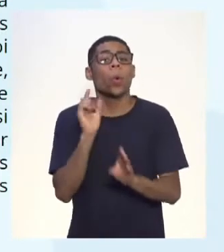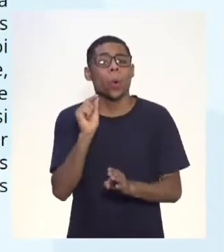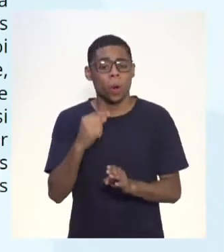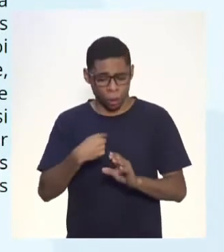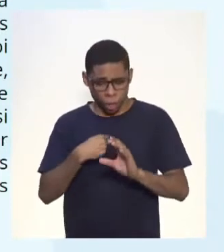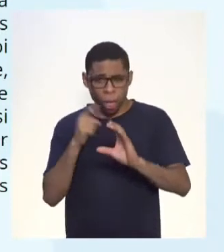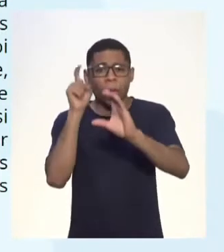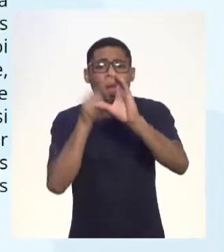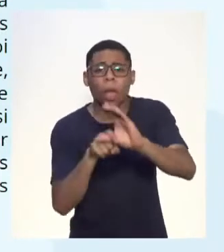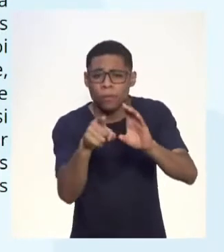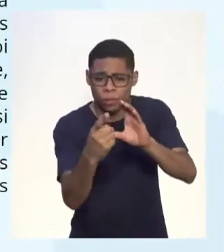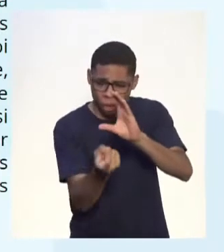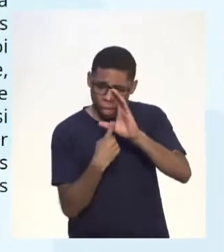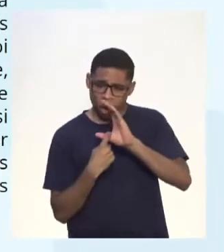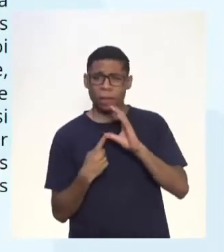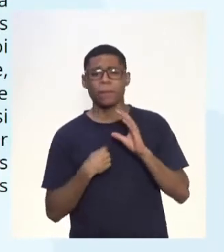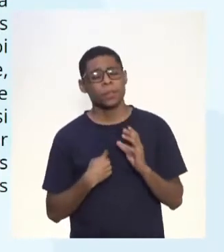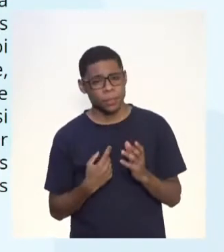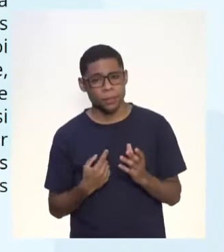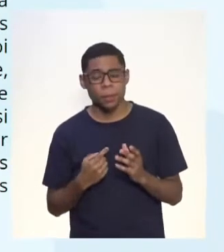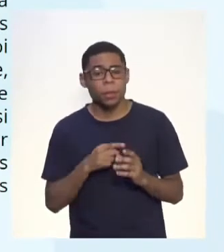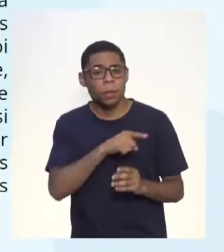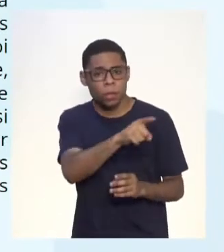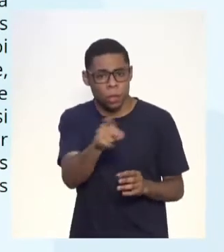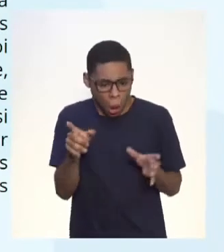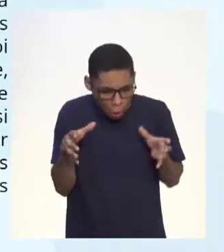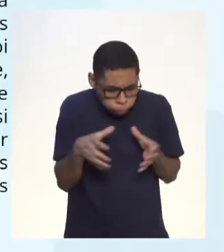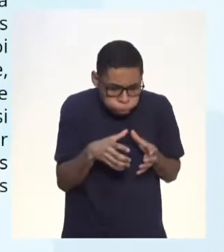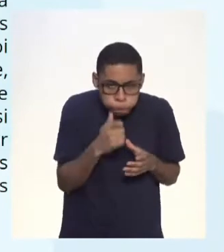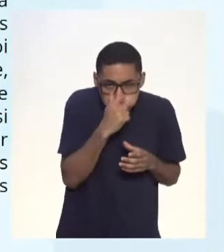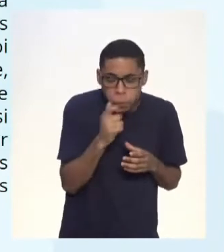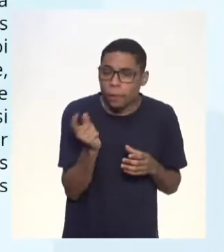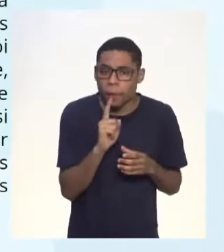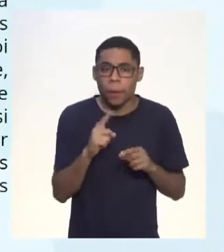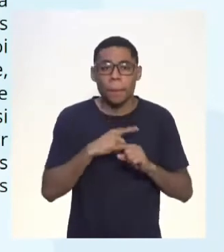vivemos numa bolha, mas em comunidade. Bom dia.